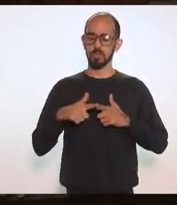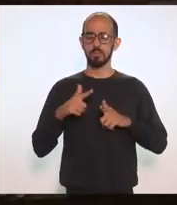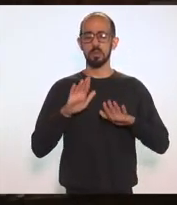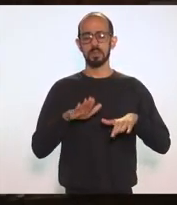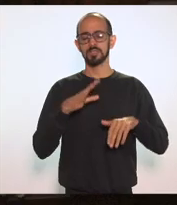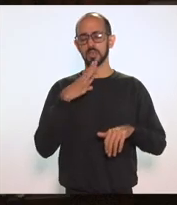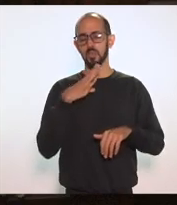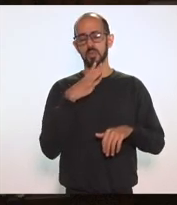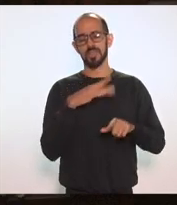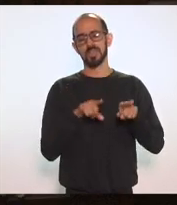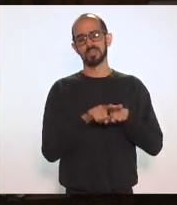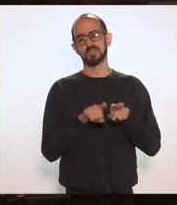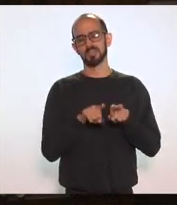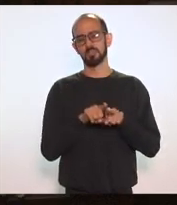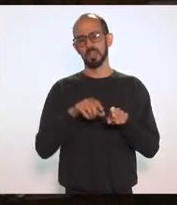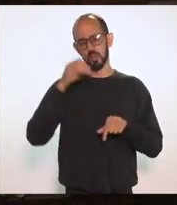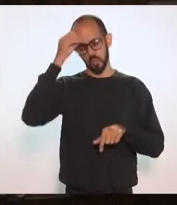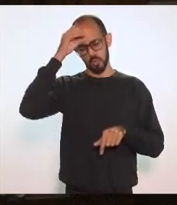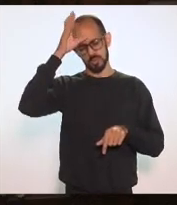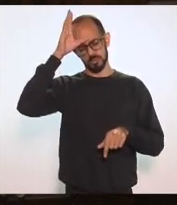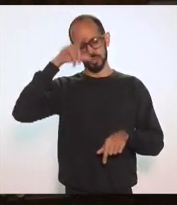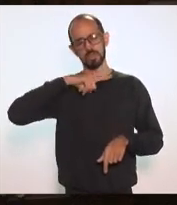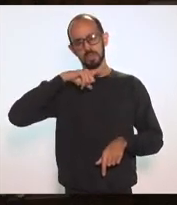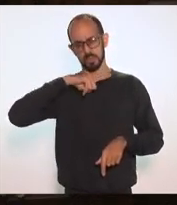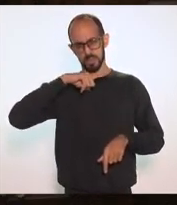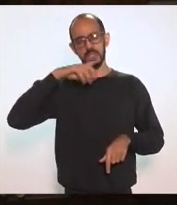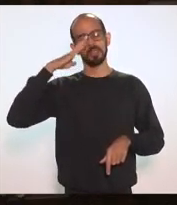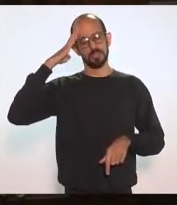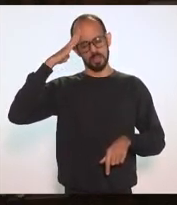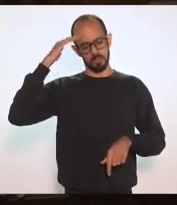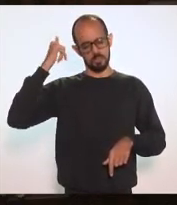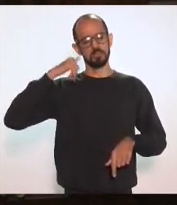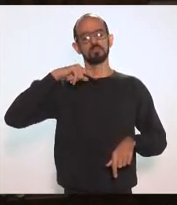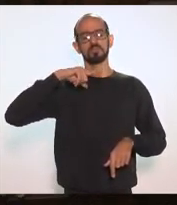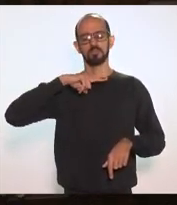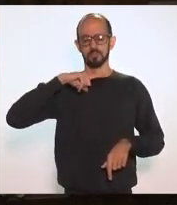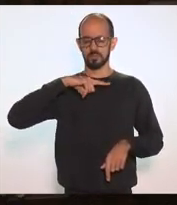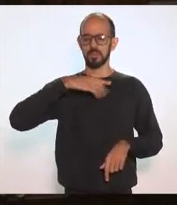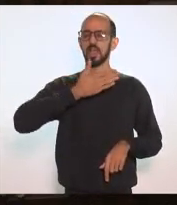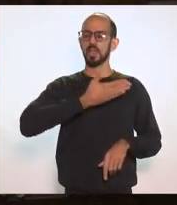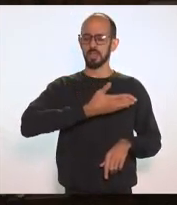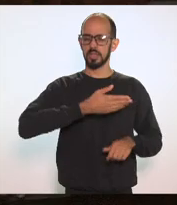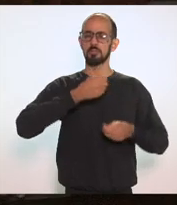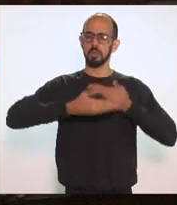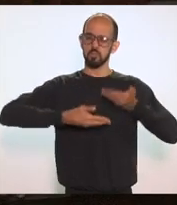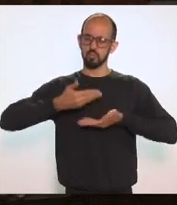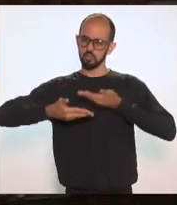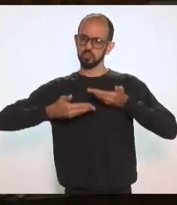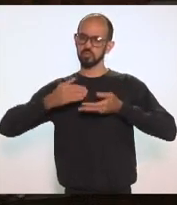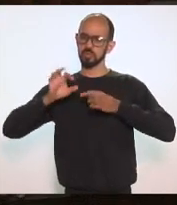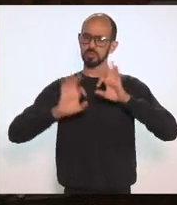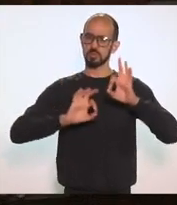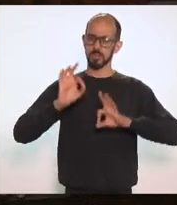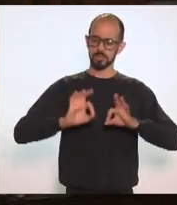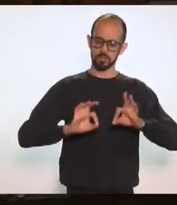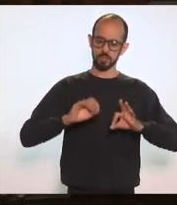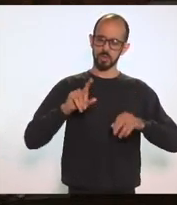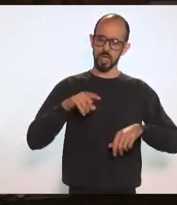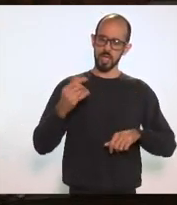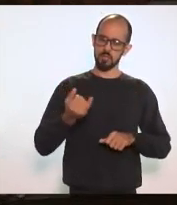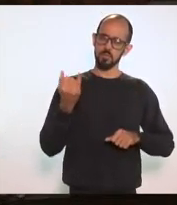conhecimento acumulado, têm saberes produzidos que são fundamentais para que esse plano vá adiante. Então, considero muito